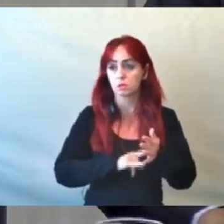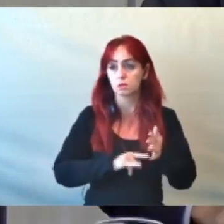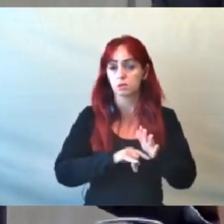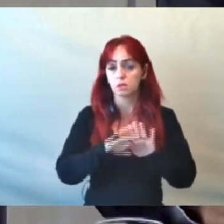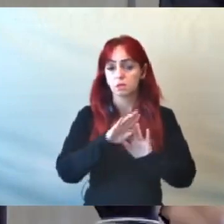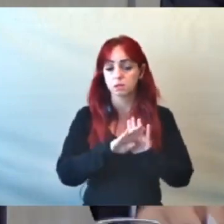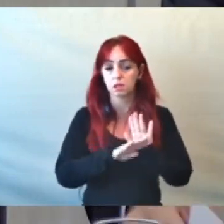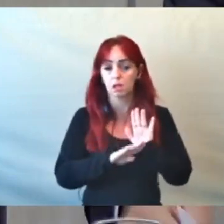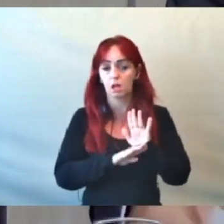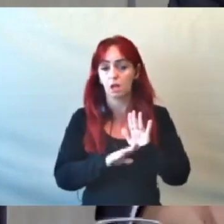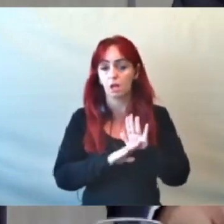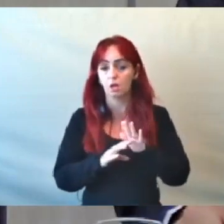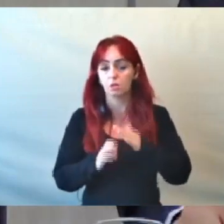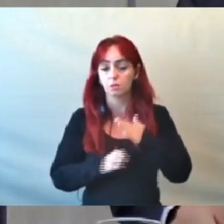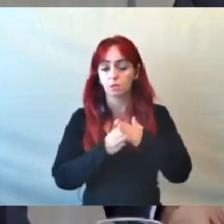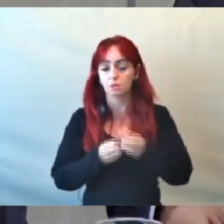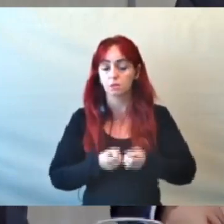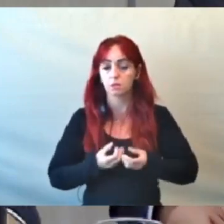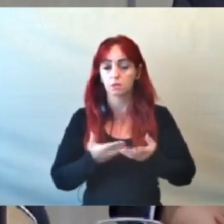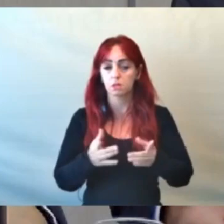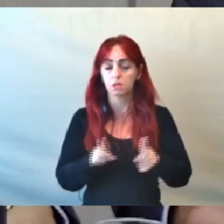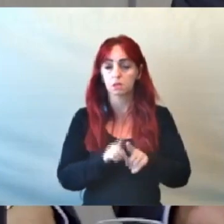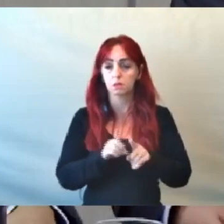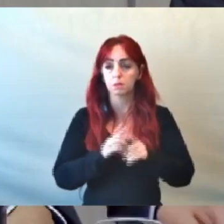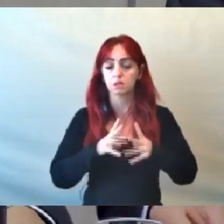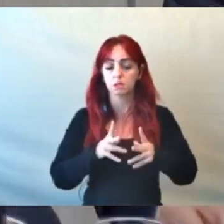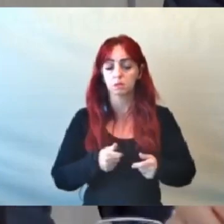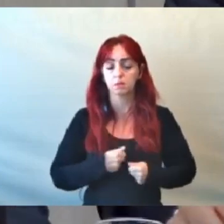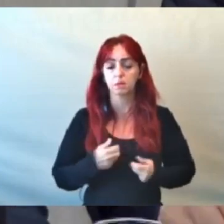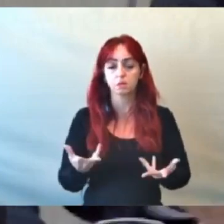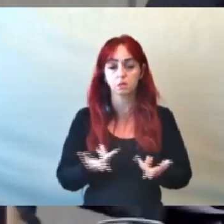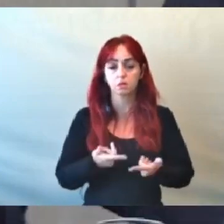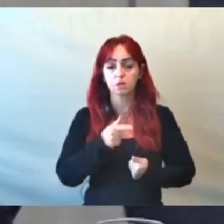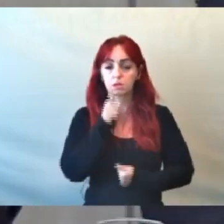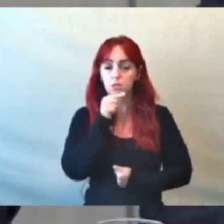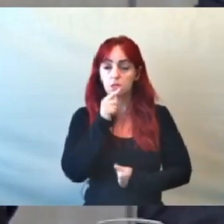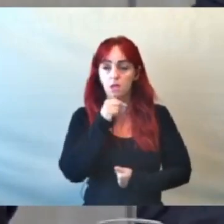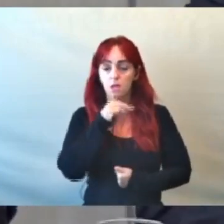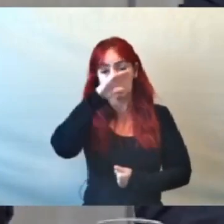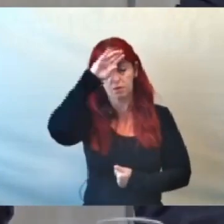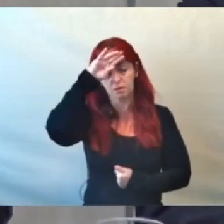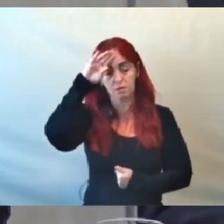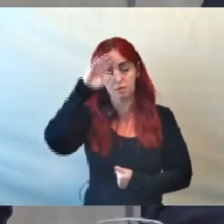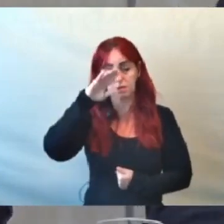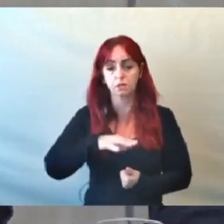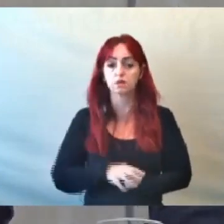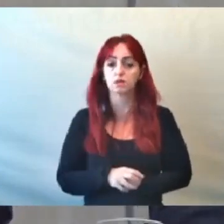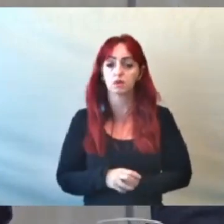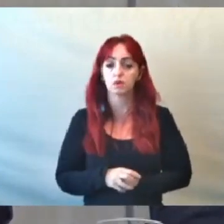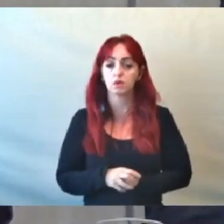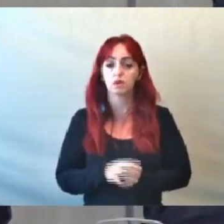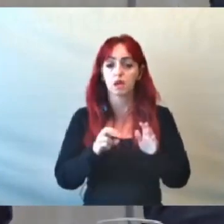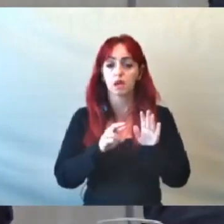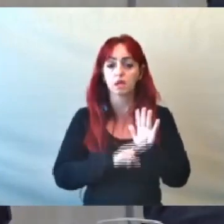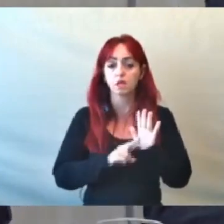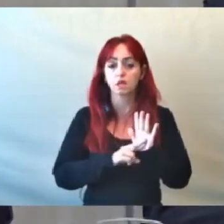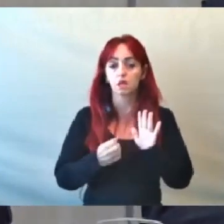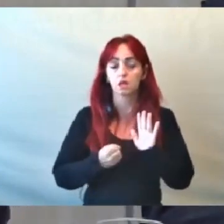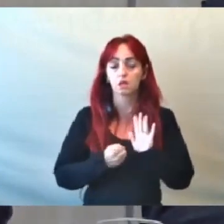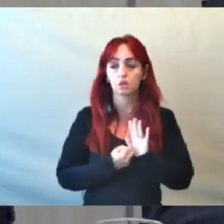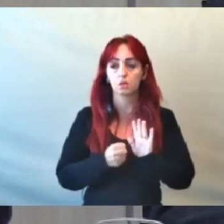de limpeza e da qualidade da água da Lagoa da Pampulha. Requerimento de número 875/2024, de